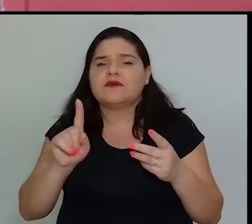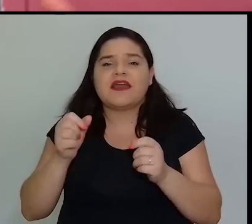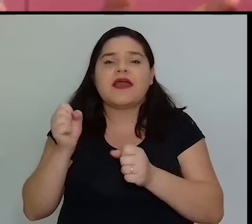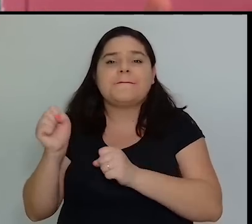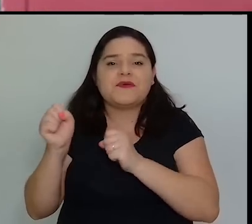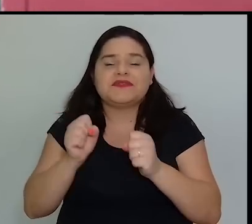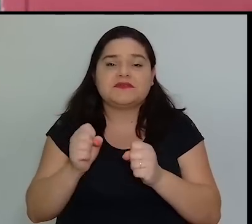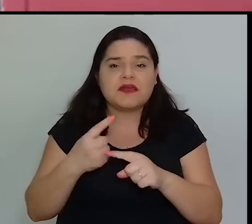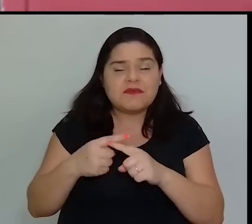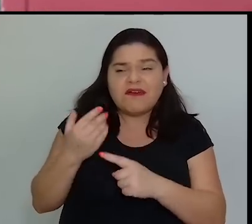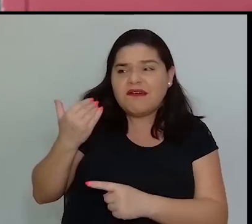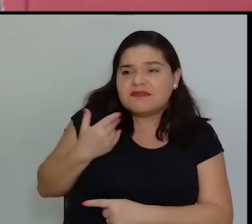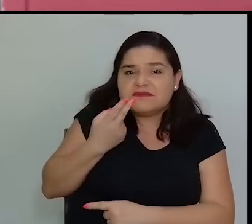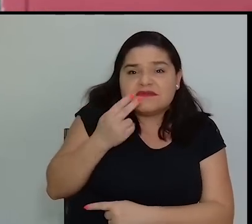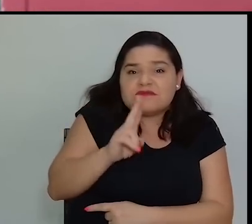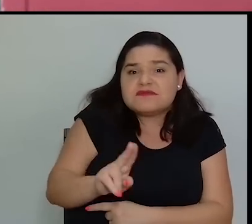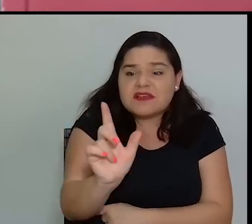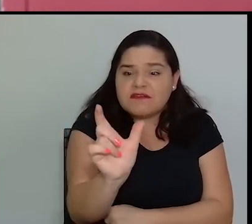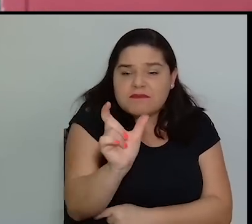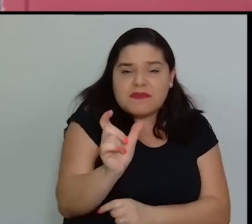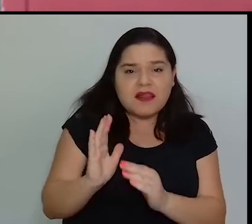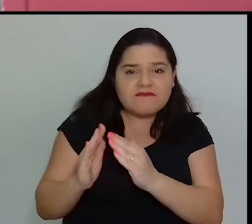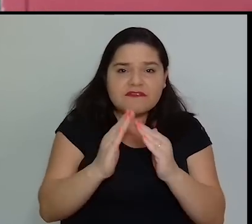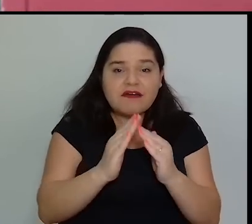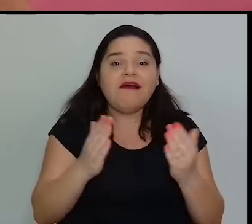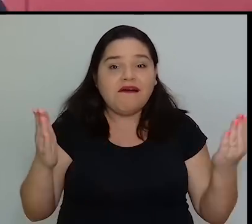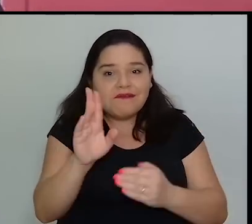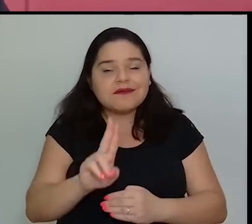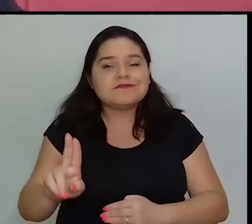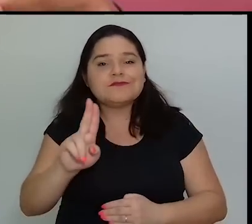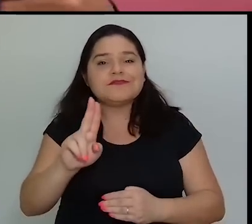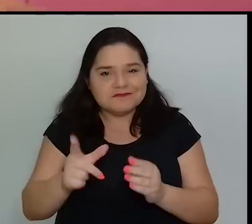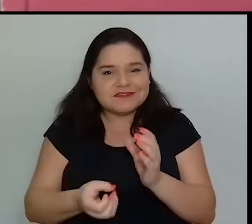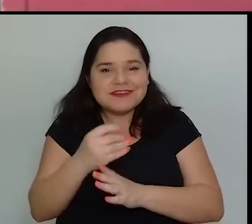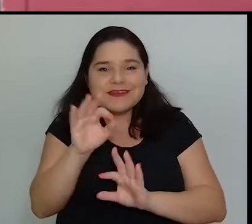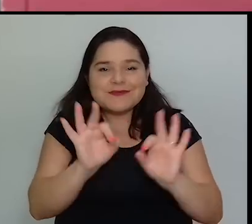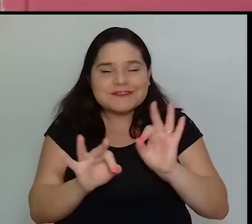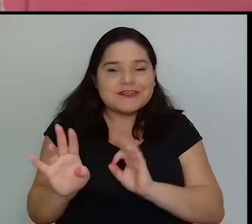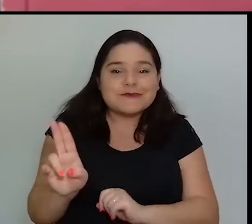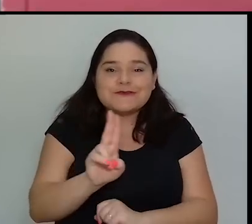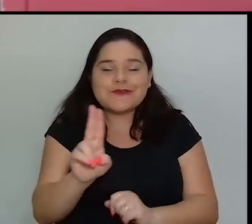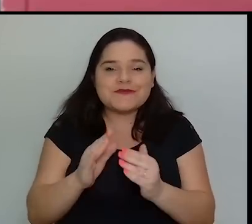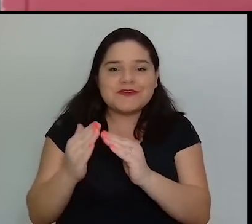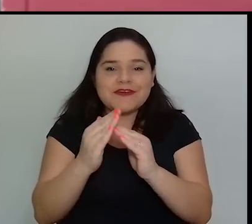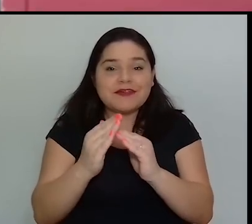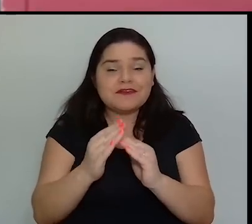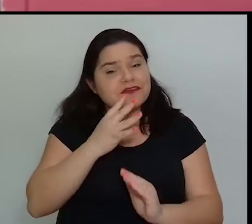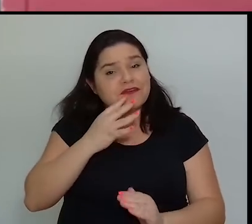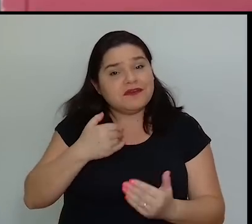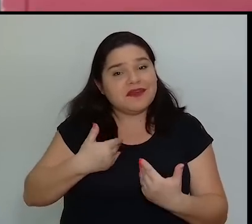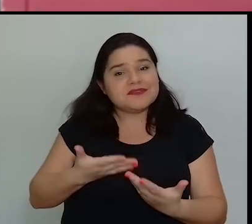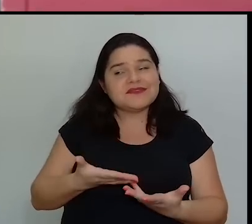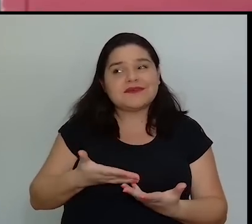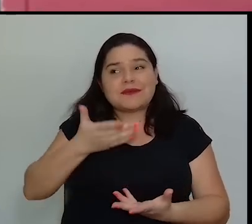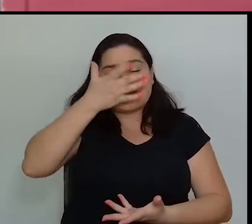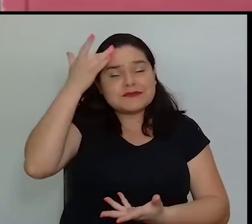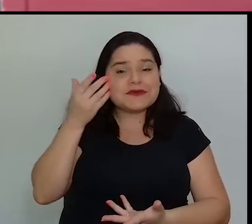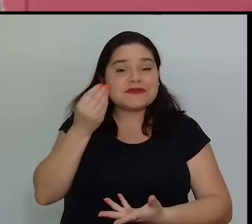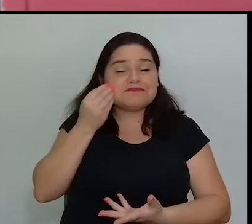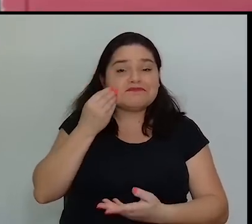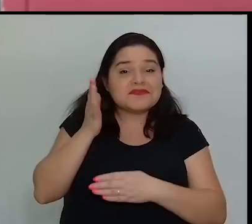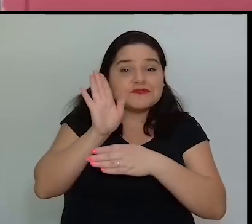nem falavam favela e hoje eles assumem isso e mais do que assumir até me reconhecem mesmo como alguém que